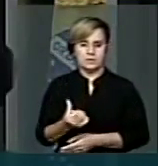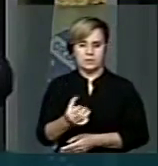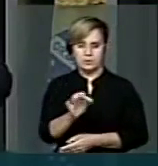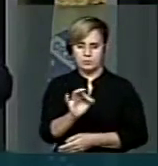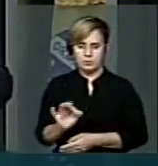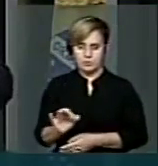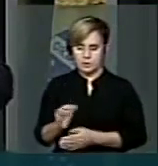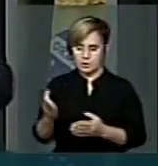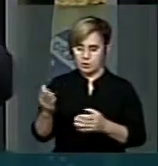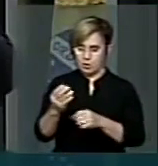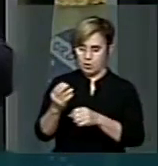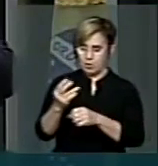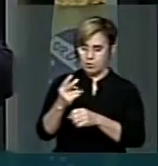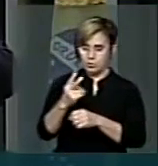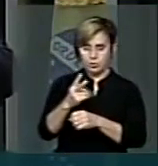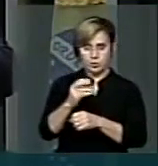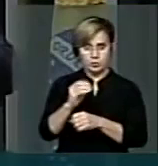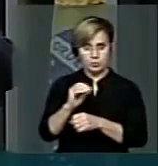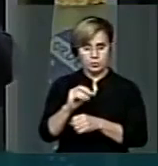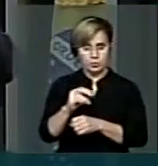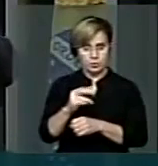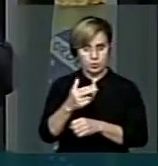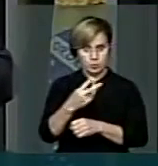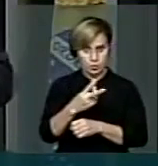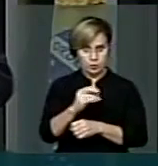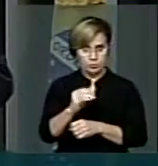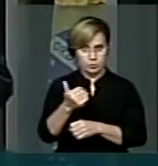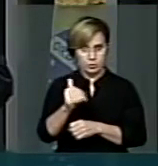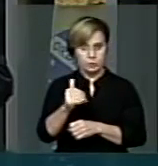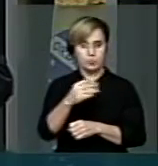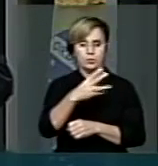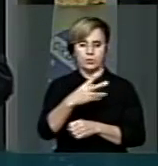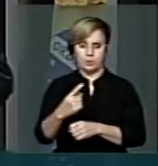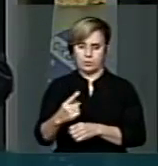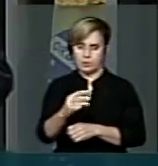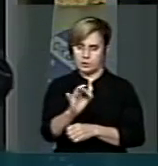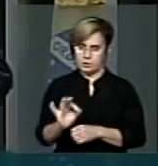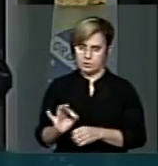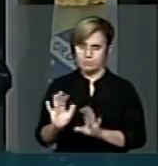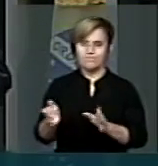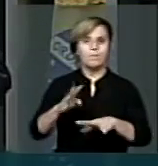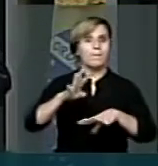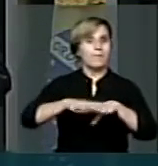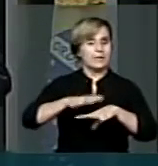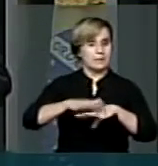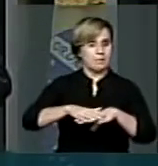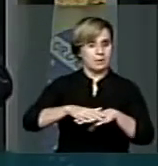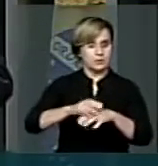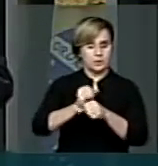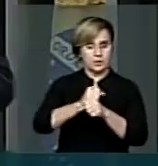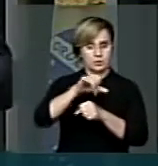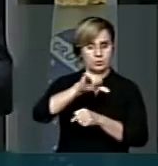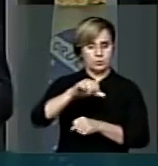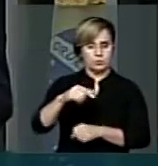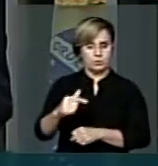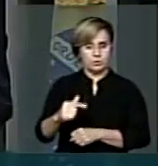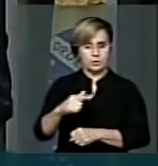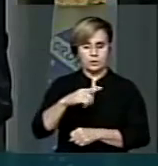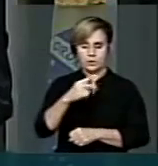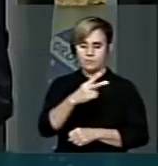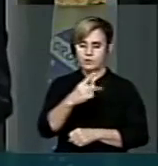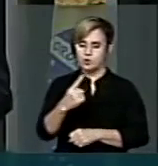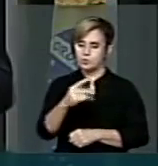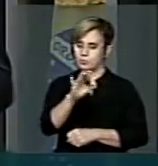Em 2011, 41%, um crescimento incremental. Em matemática, em 97, eram